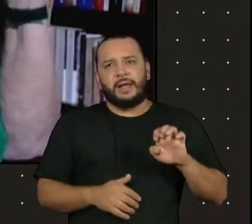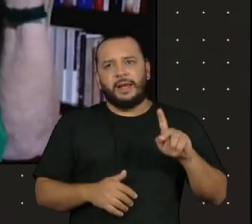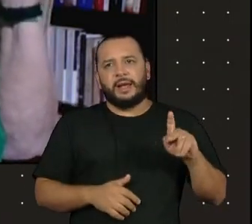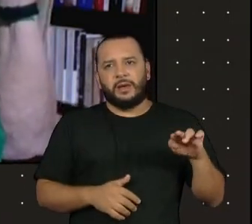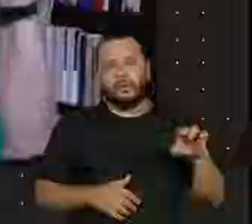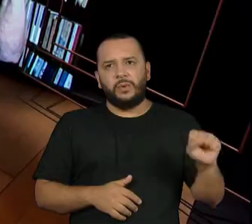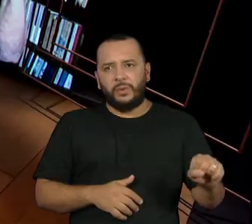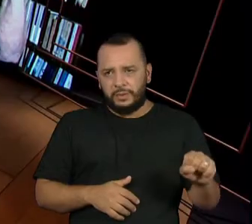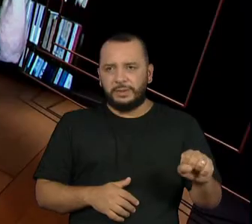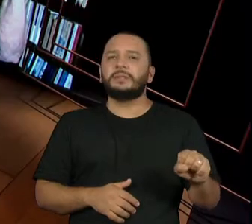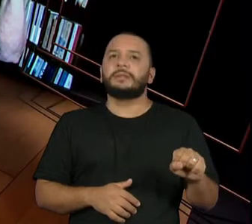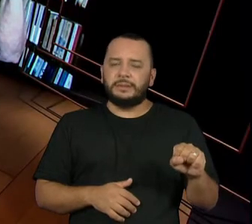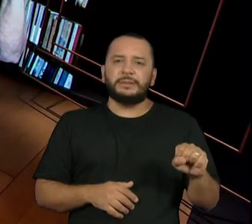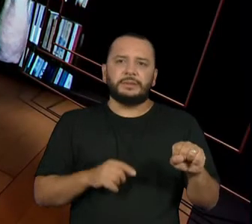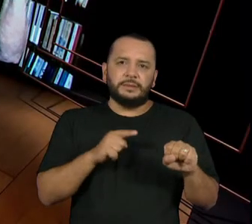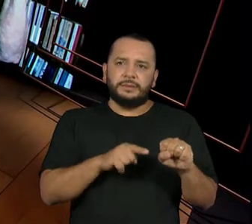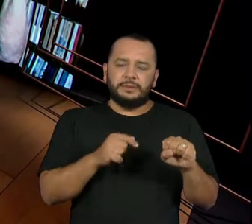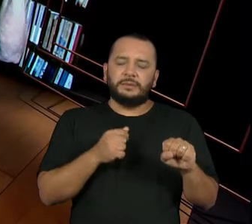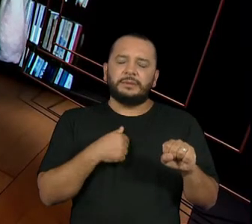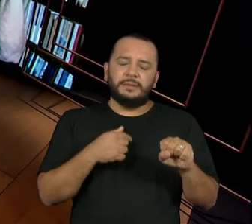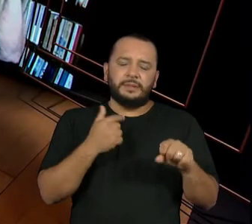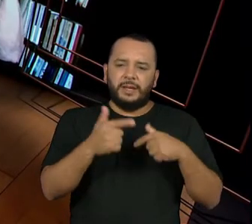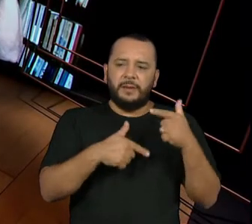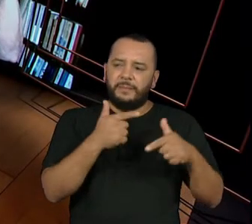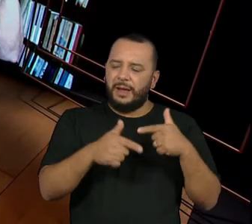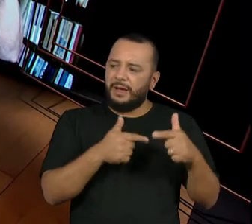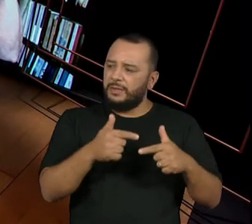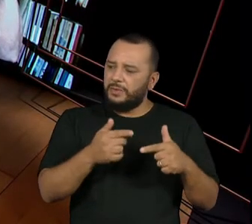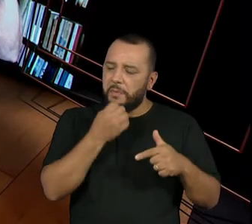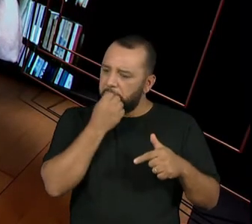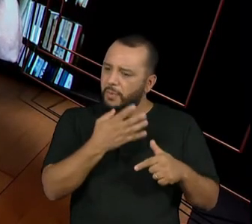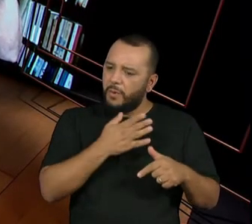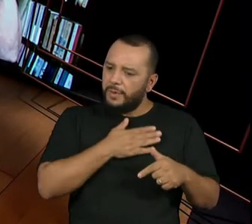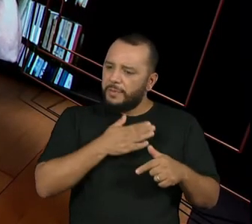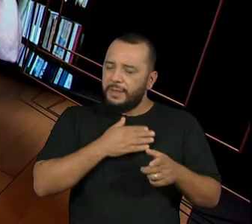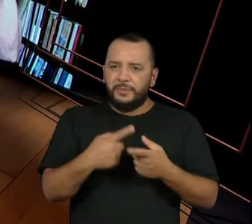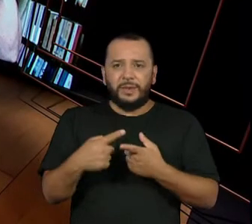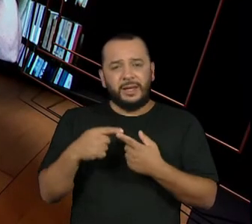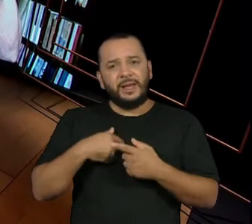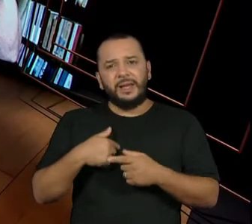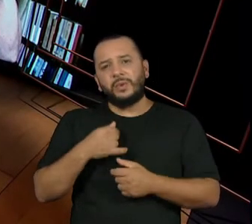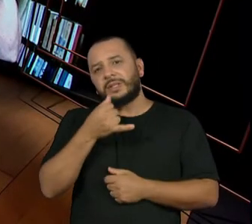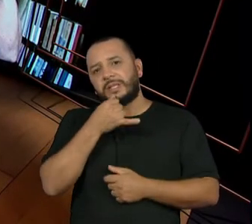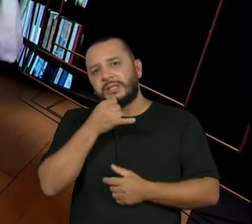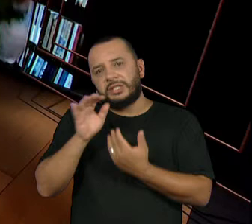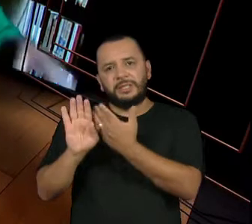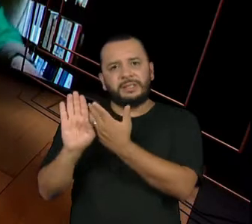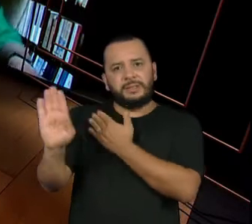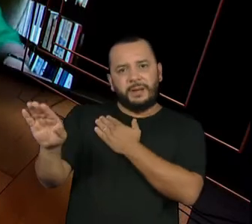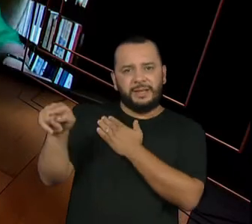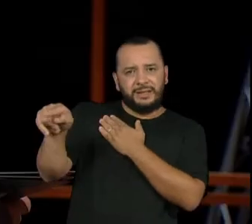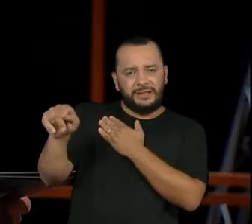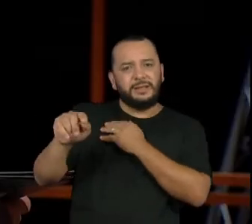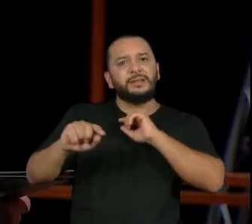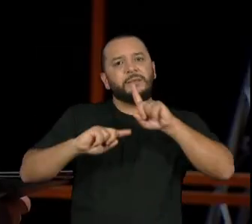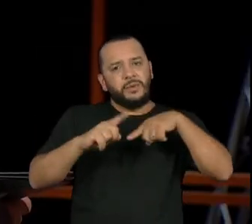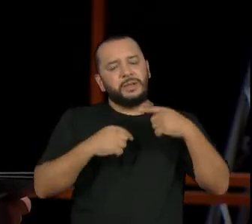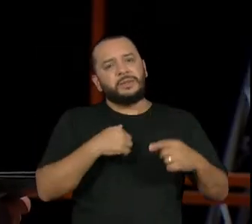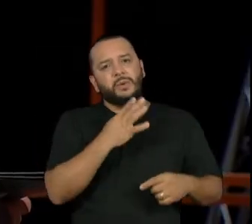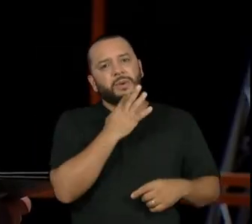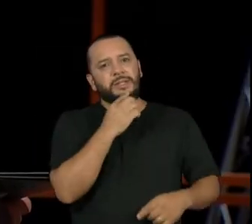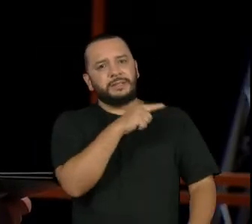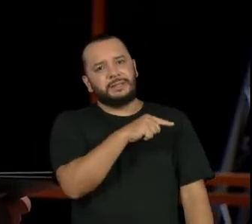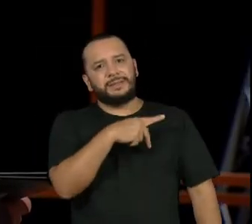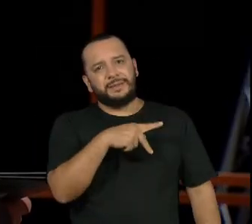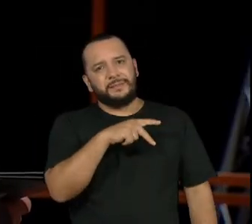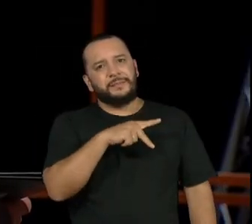de situações tristes, né? E aí conheci o Paulo, aí adorei ele.